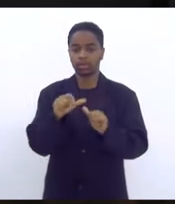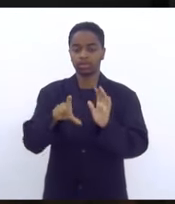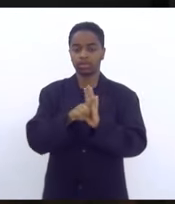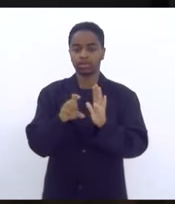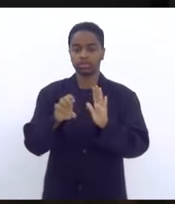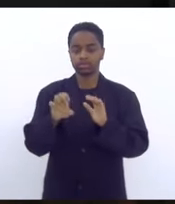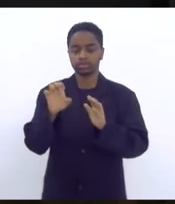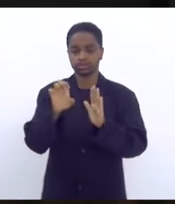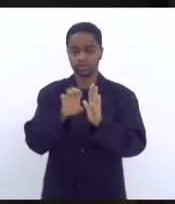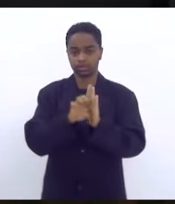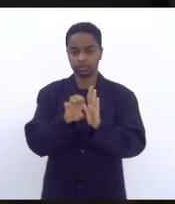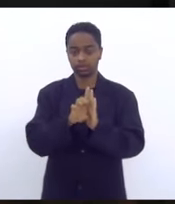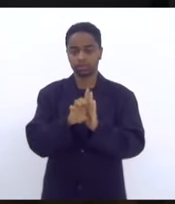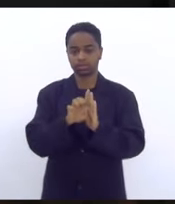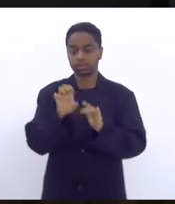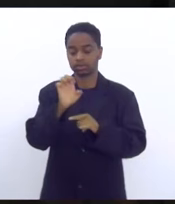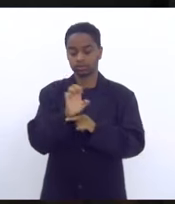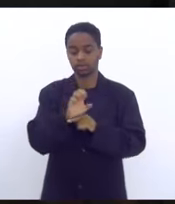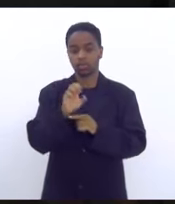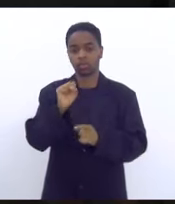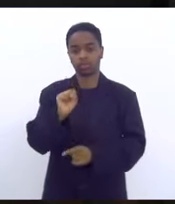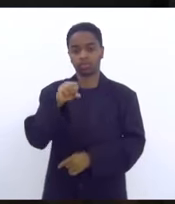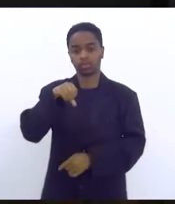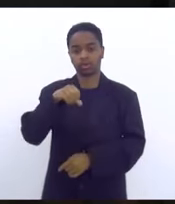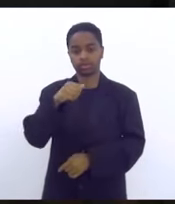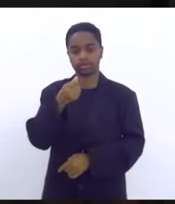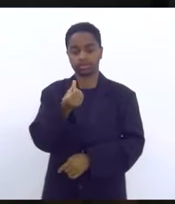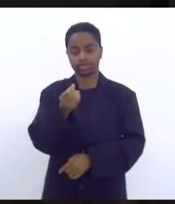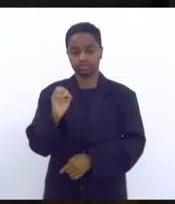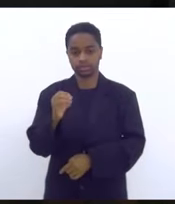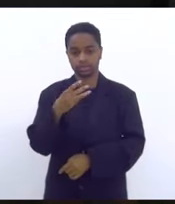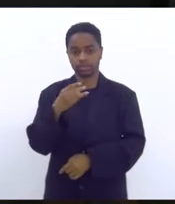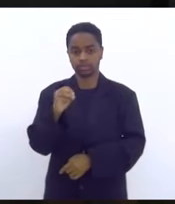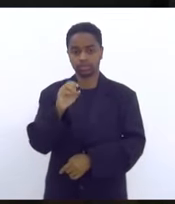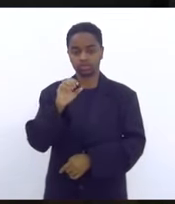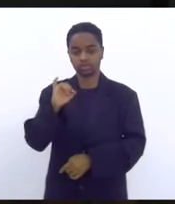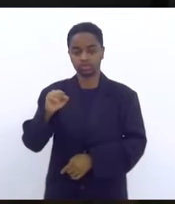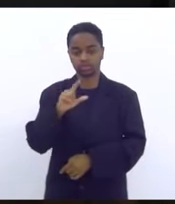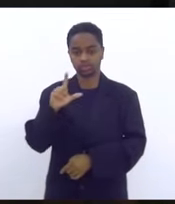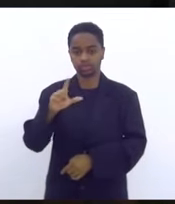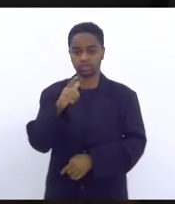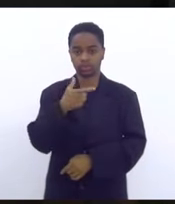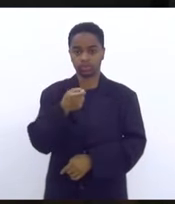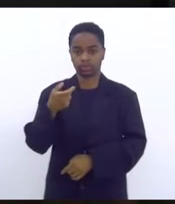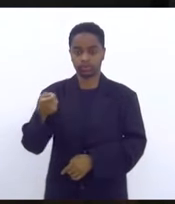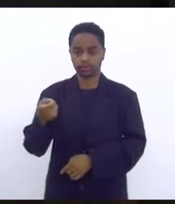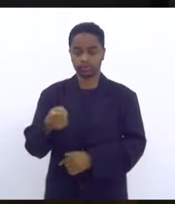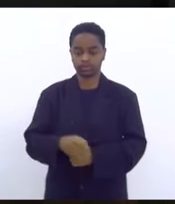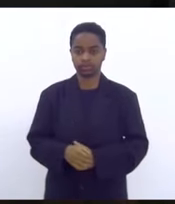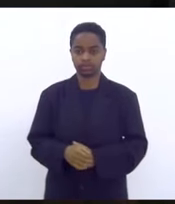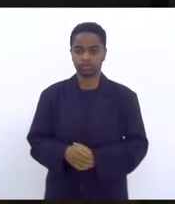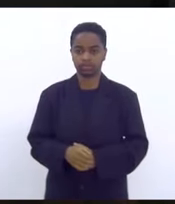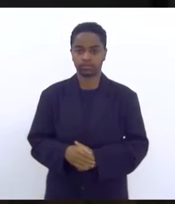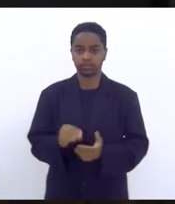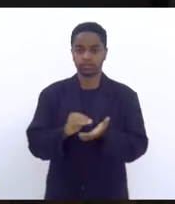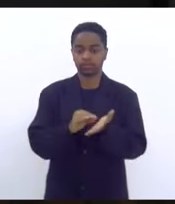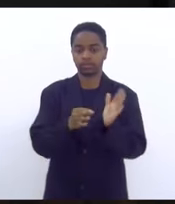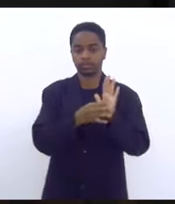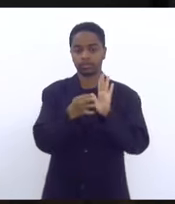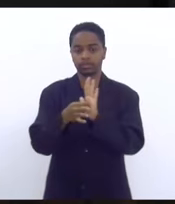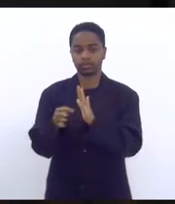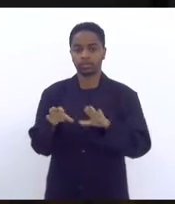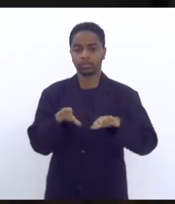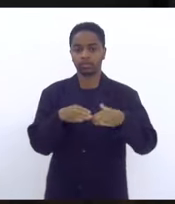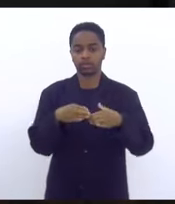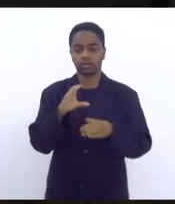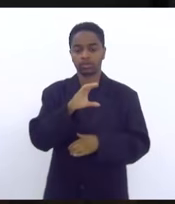número 8.960, de 30 de julho de 2020. Pendendo de pareceres das